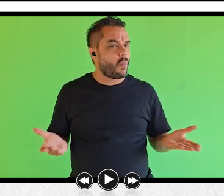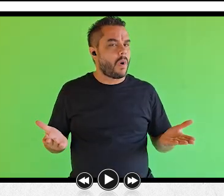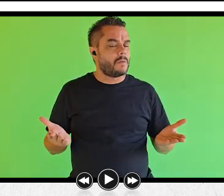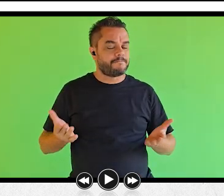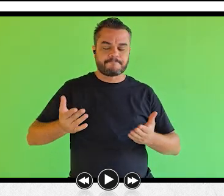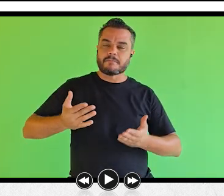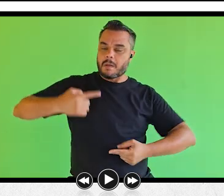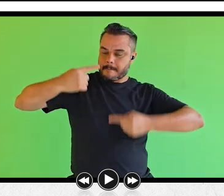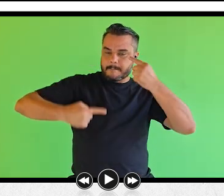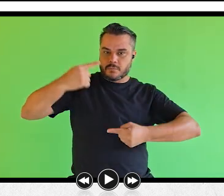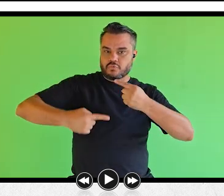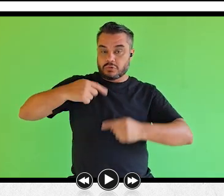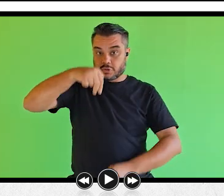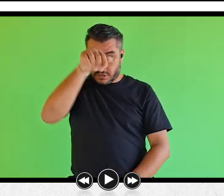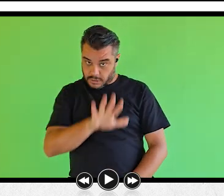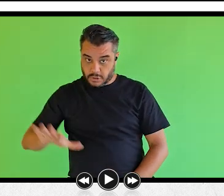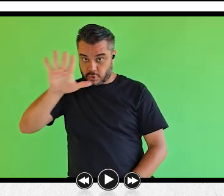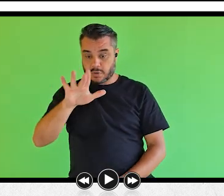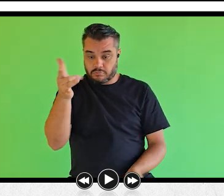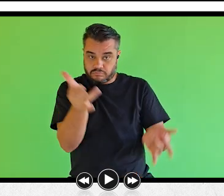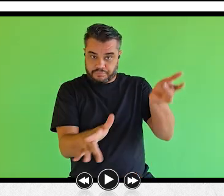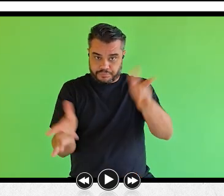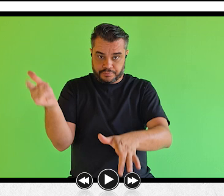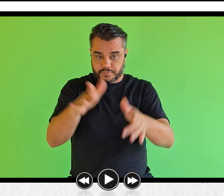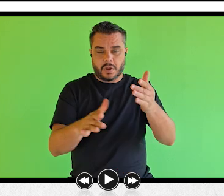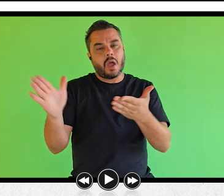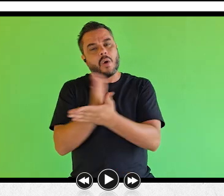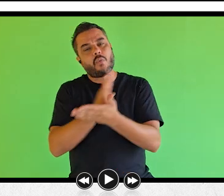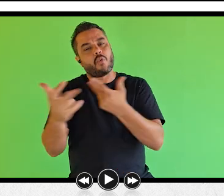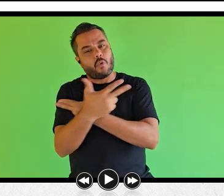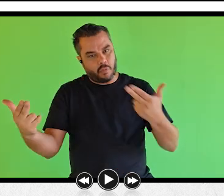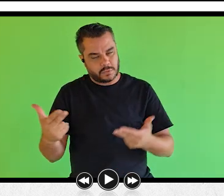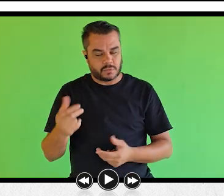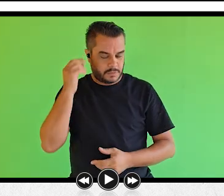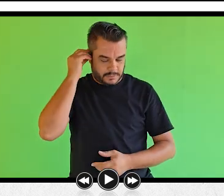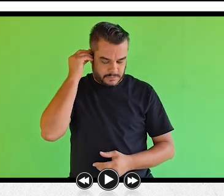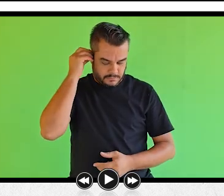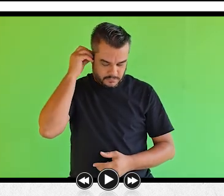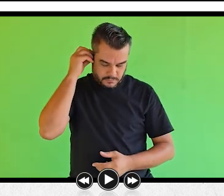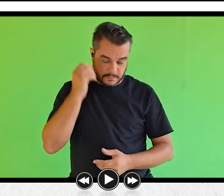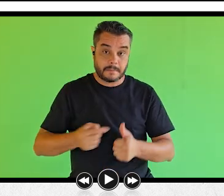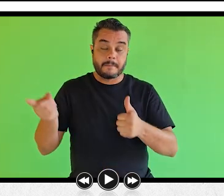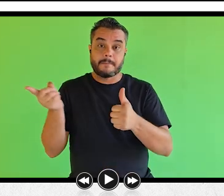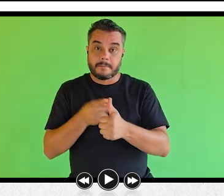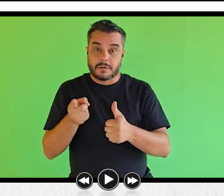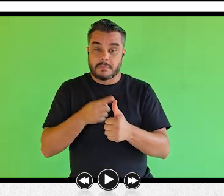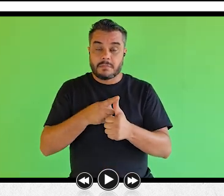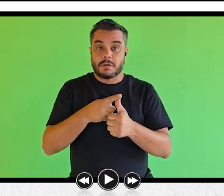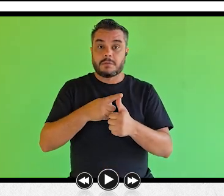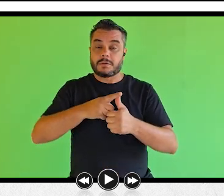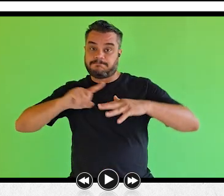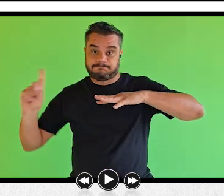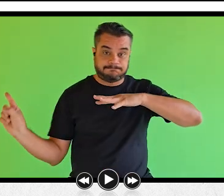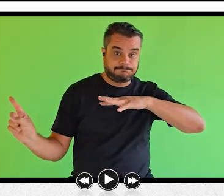algumas possibilidades. Vamos ver? Primeiro, que a integração dos catadores de materiais recicláveis e reutilizáveis nas